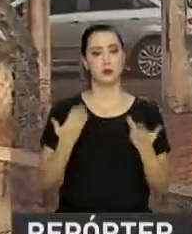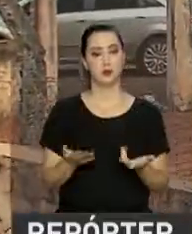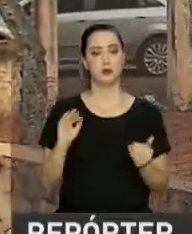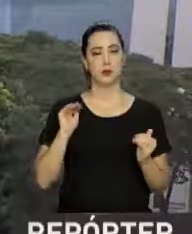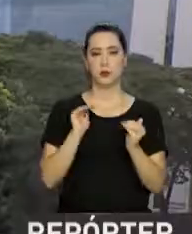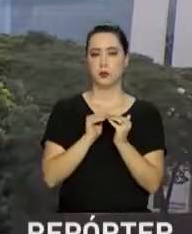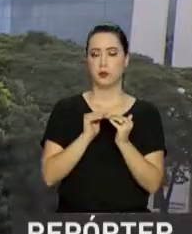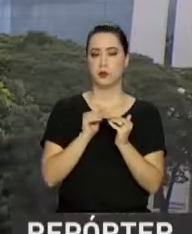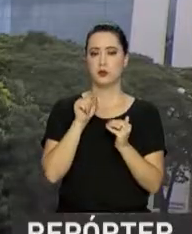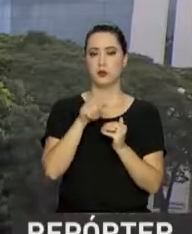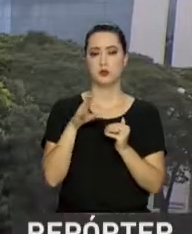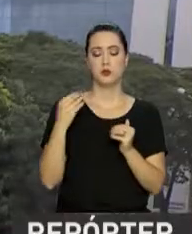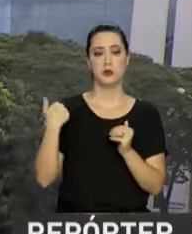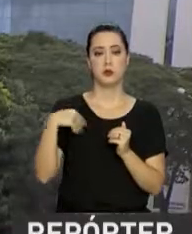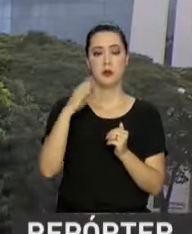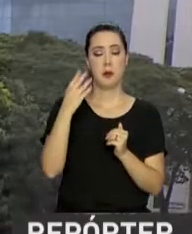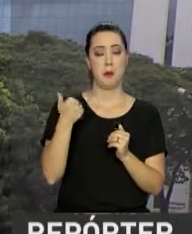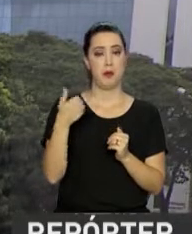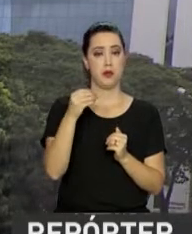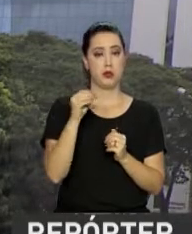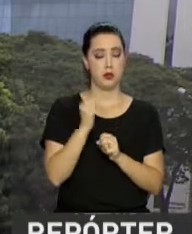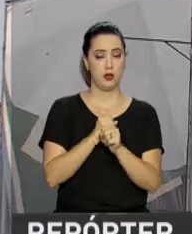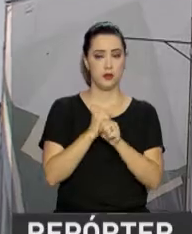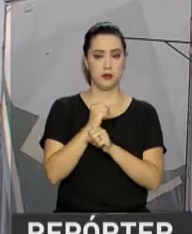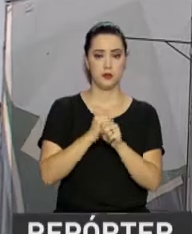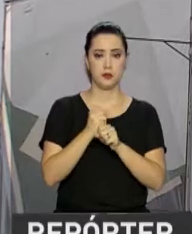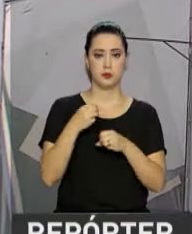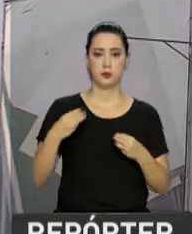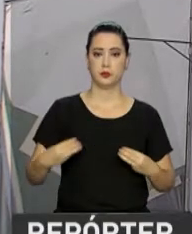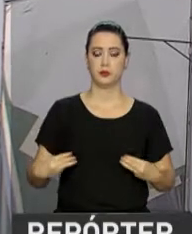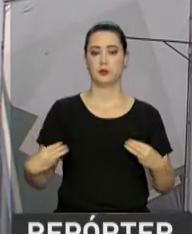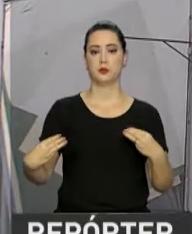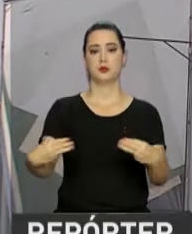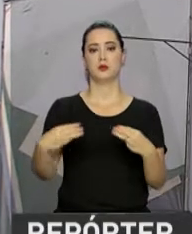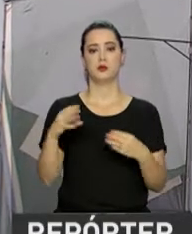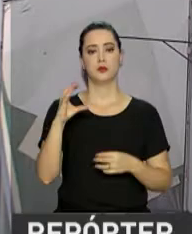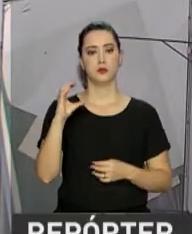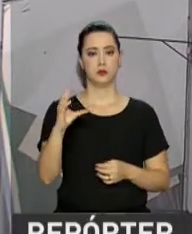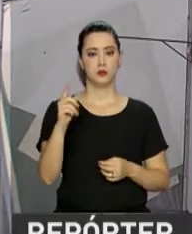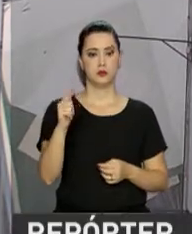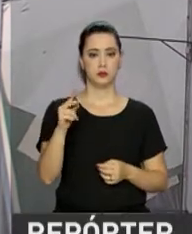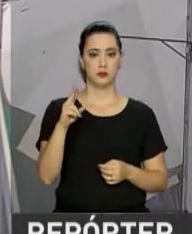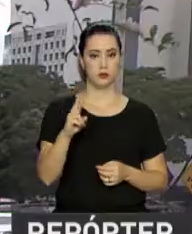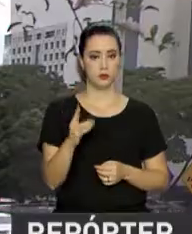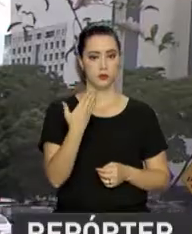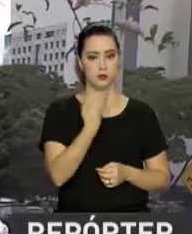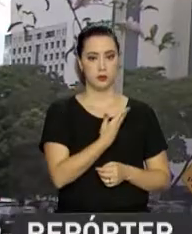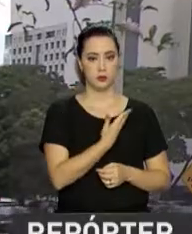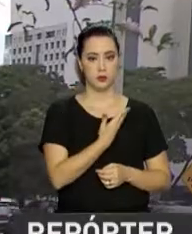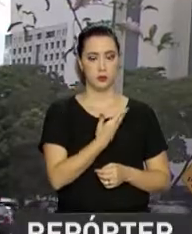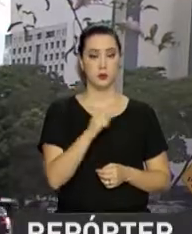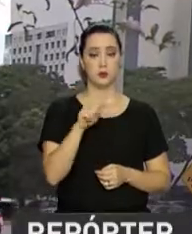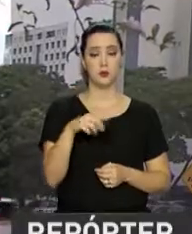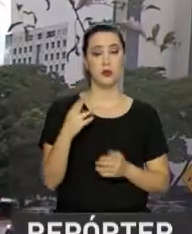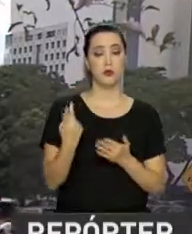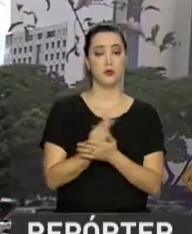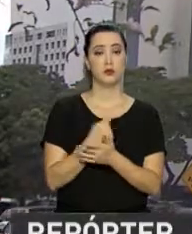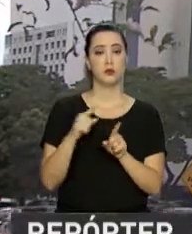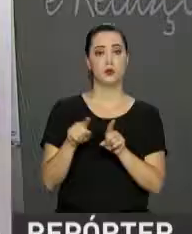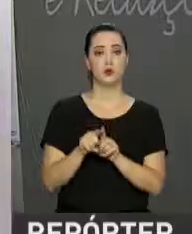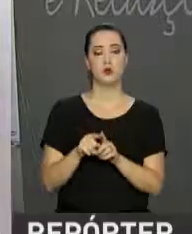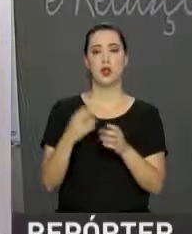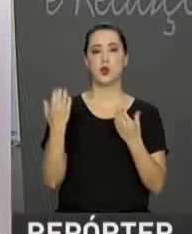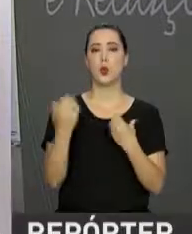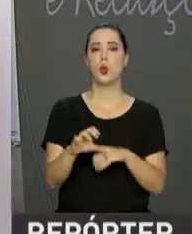objetivo há mais de uma década o ministério da transparência e controladoria geral da união realiza um concurso